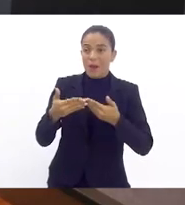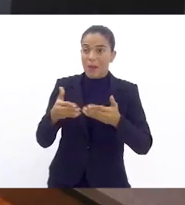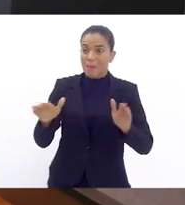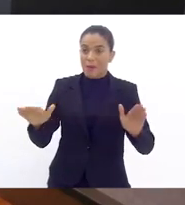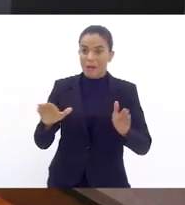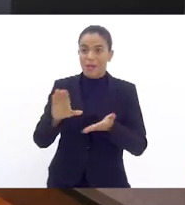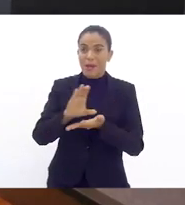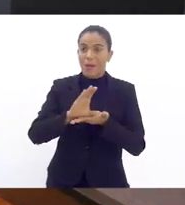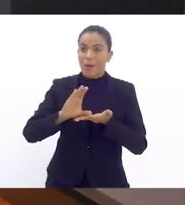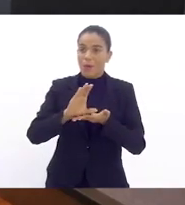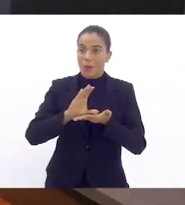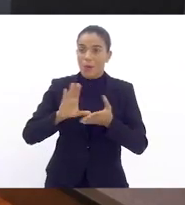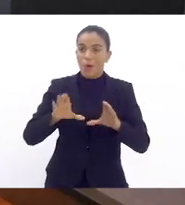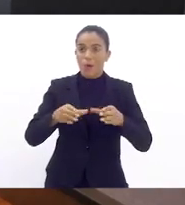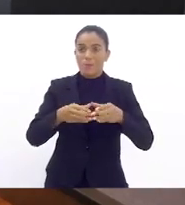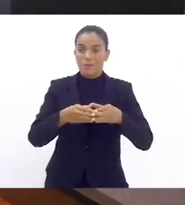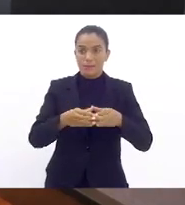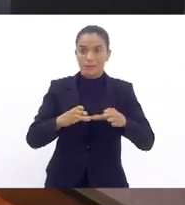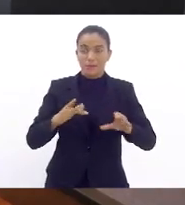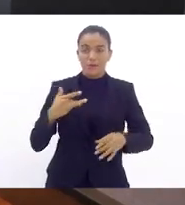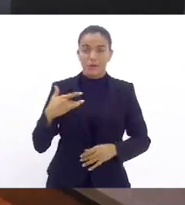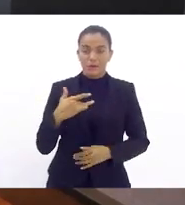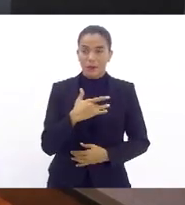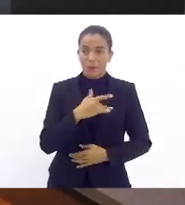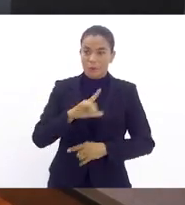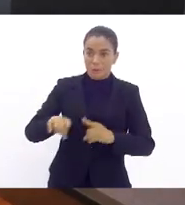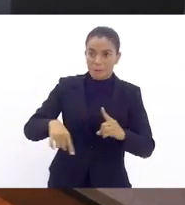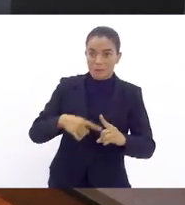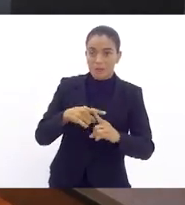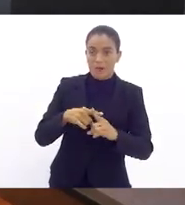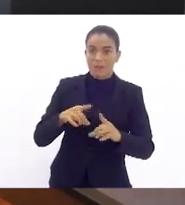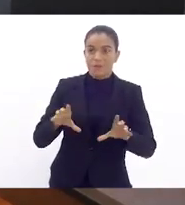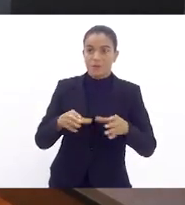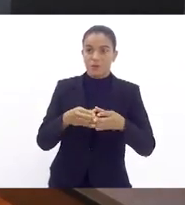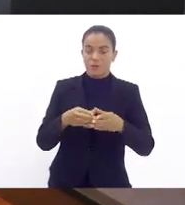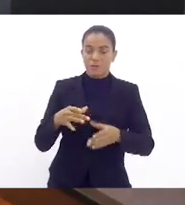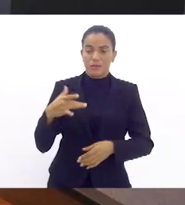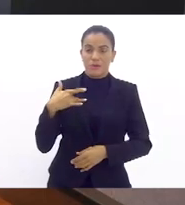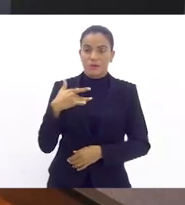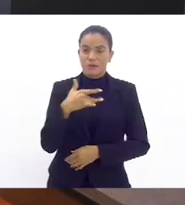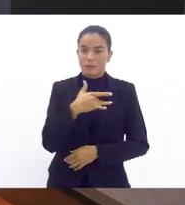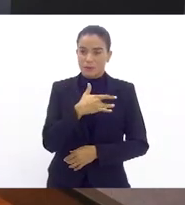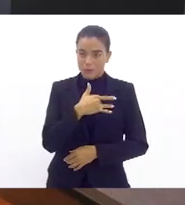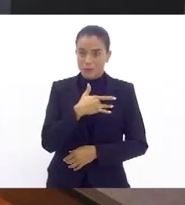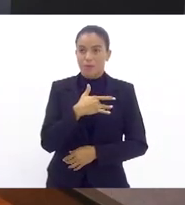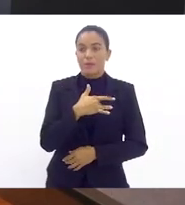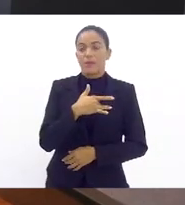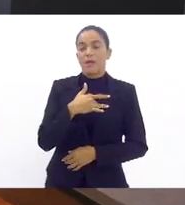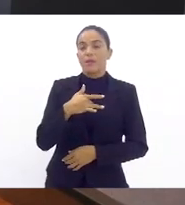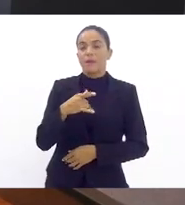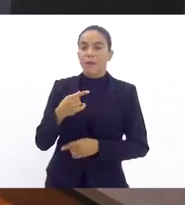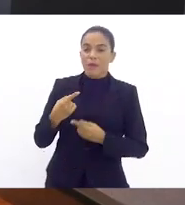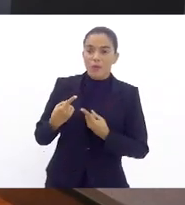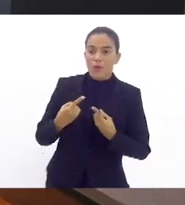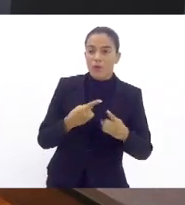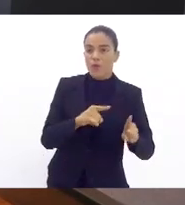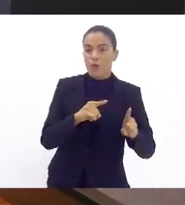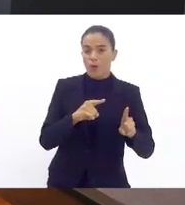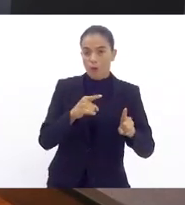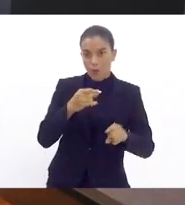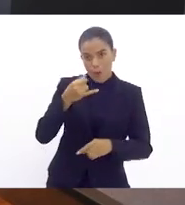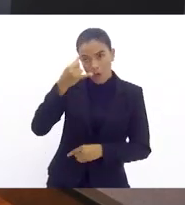de Saúde, em conjunto com a Comissão de Segurança Pública e Assuntos de Polícia, de Combate à Pirataria no Estado do Rio de